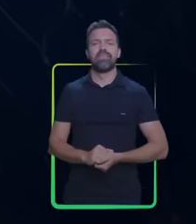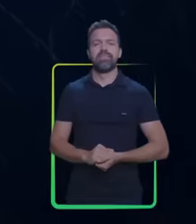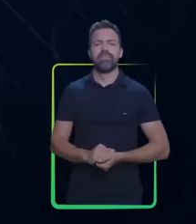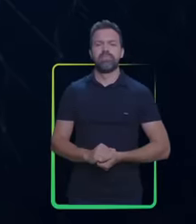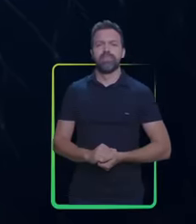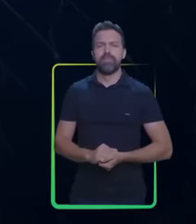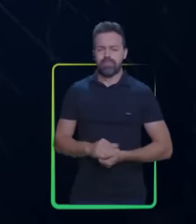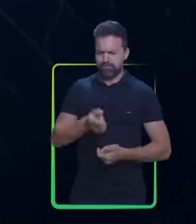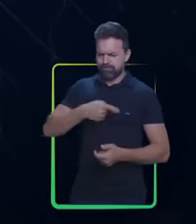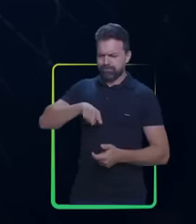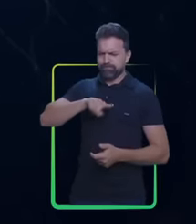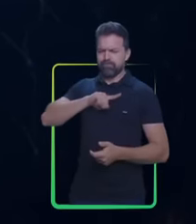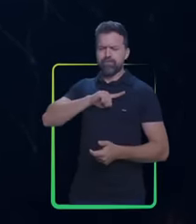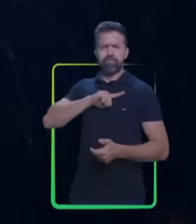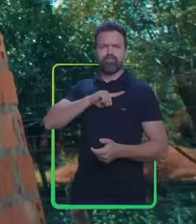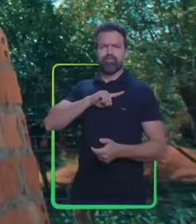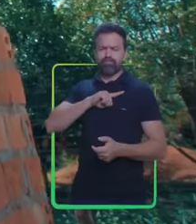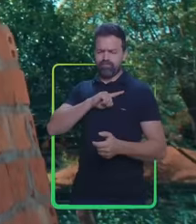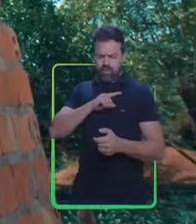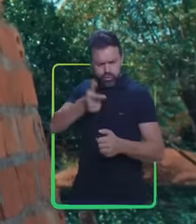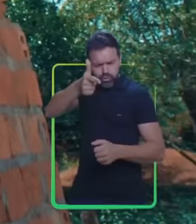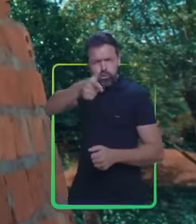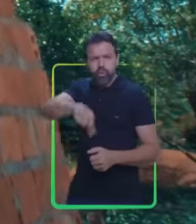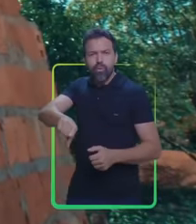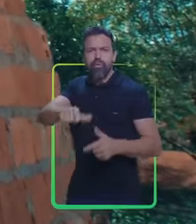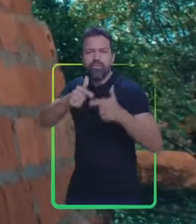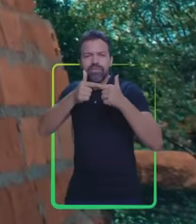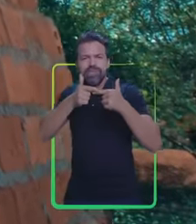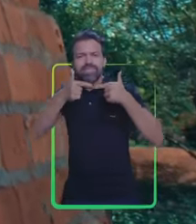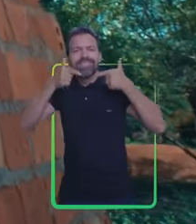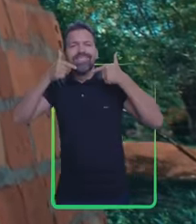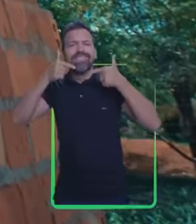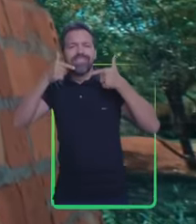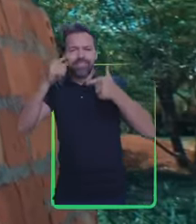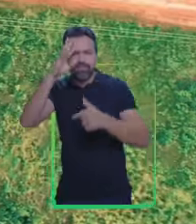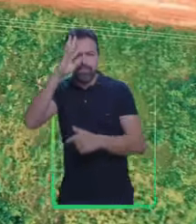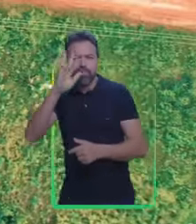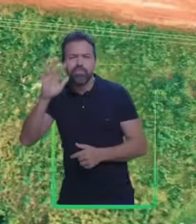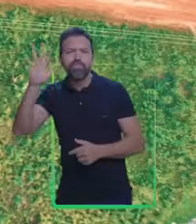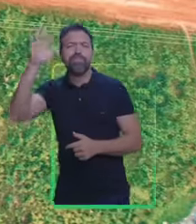Pra gente voltar a sorrir e sonhar,